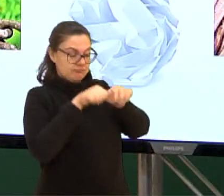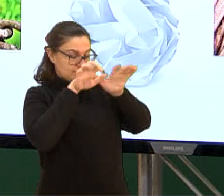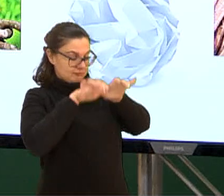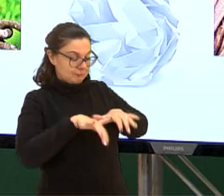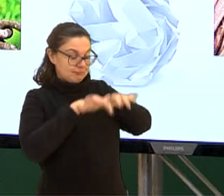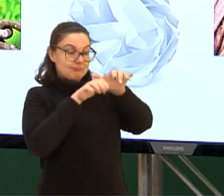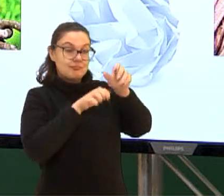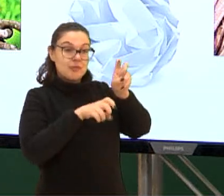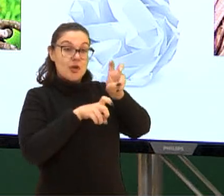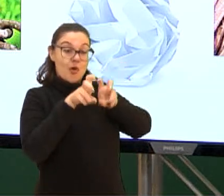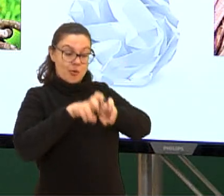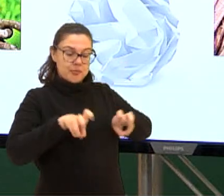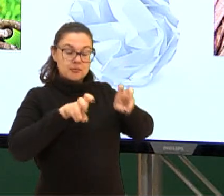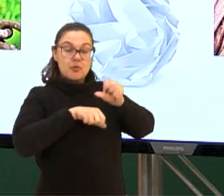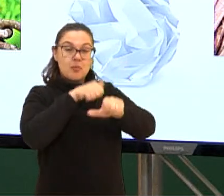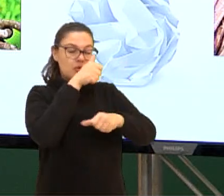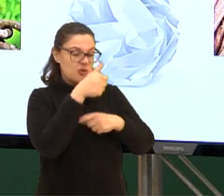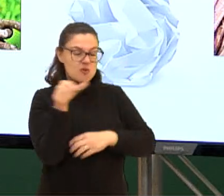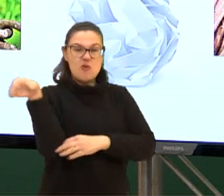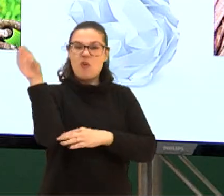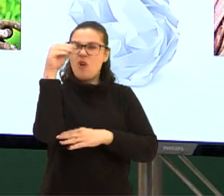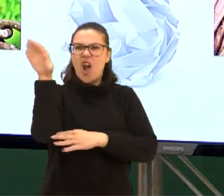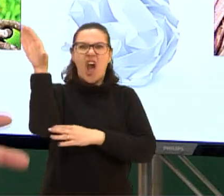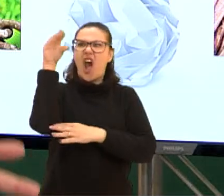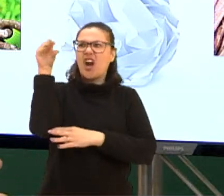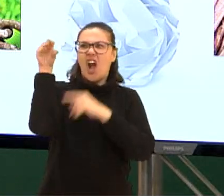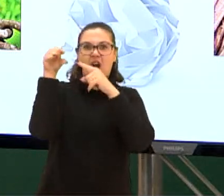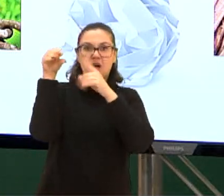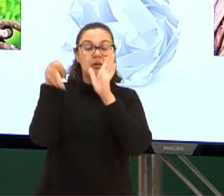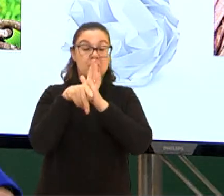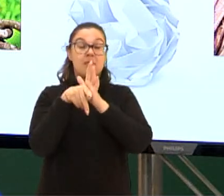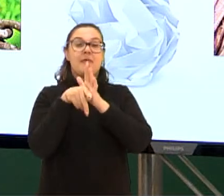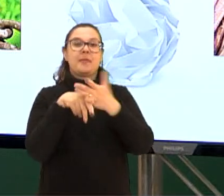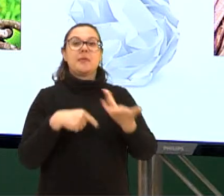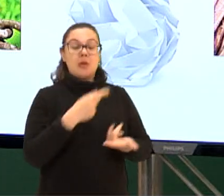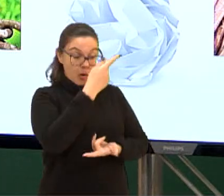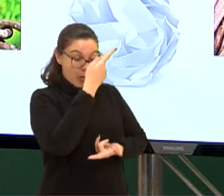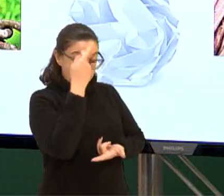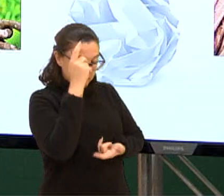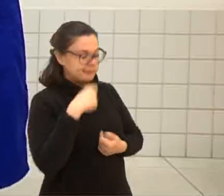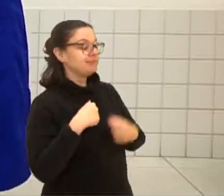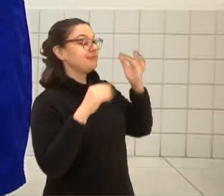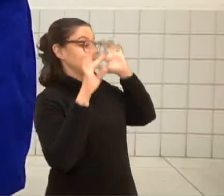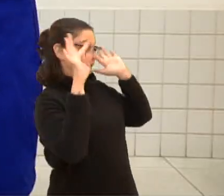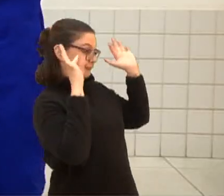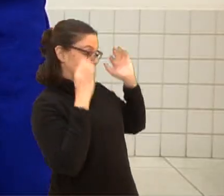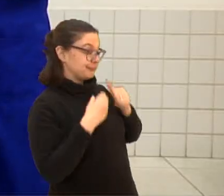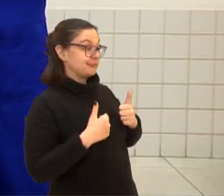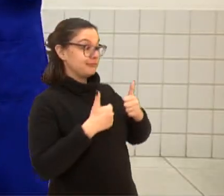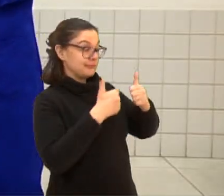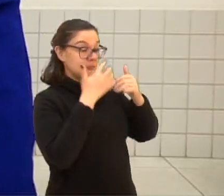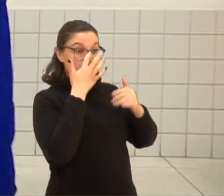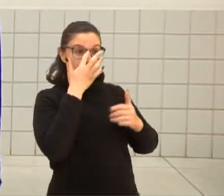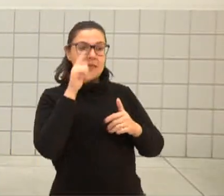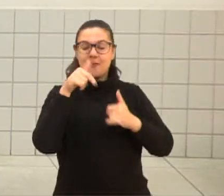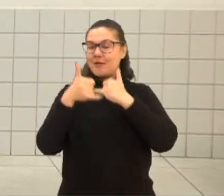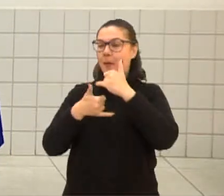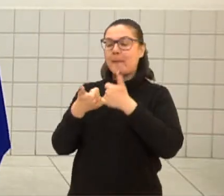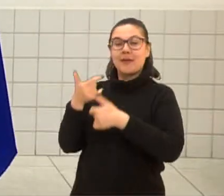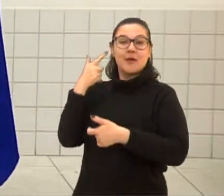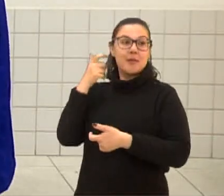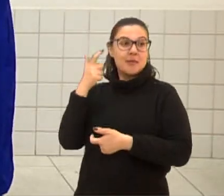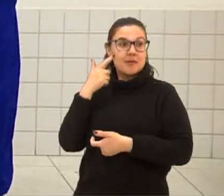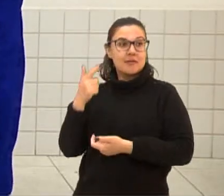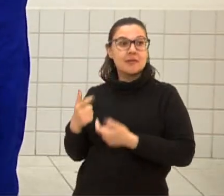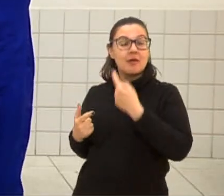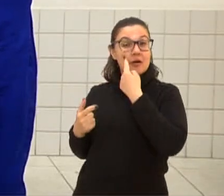modificado virou o barulho dos dinossauros. Então, o sonoplasta ele tem que ter muita criatividade. Sim. Então, a professora estava até brincando aqui enquanto